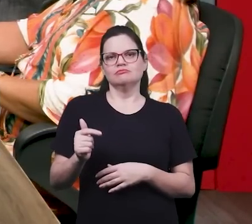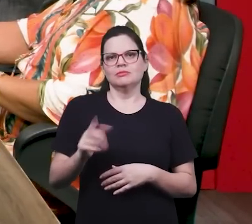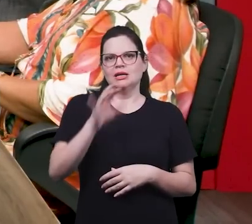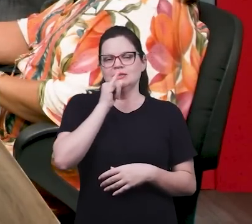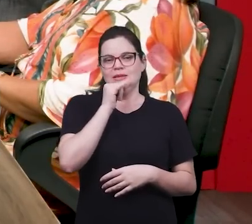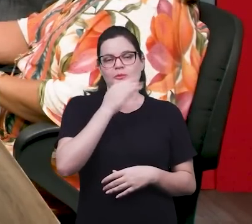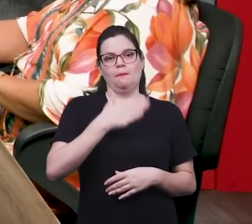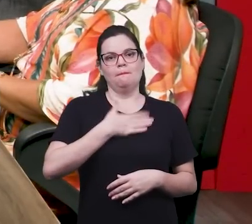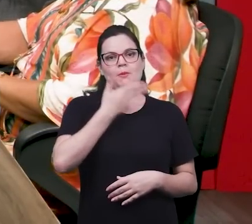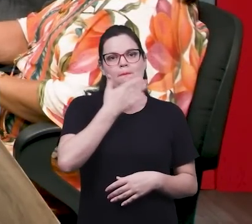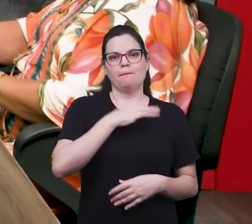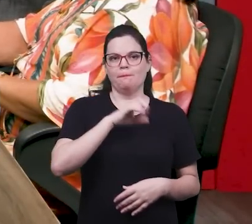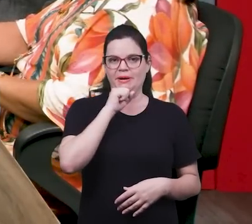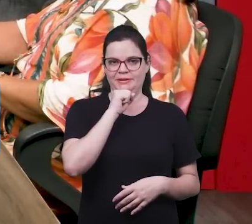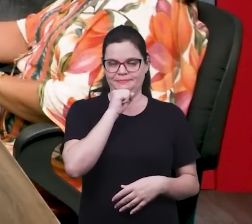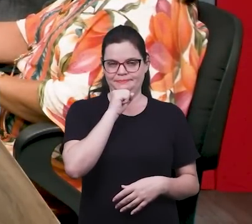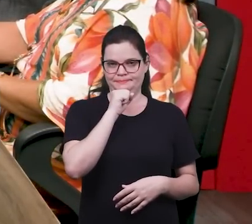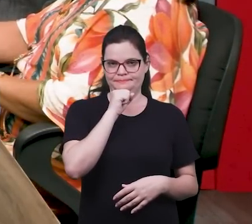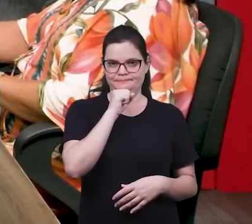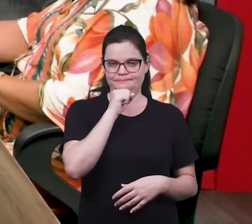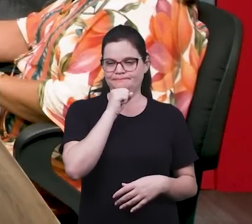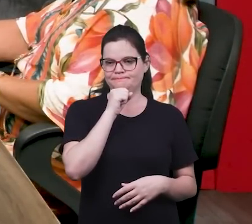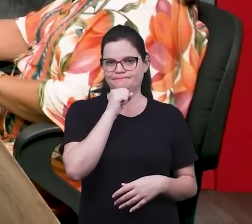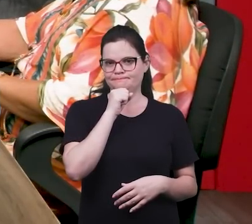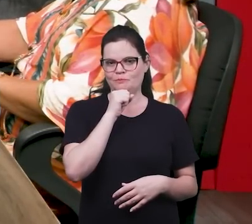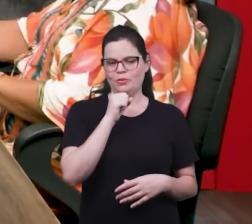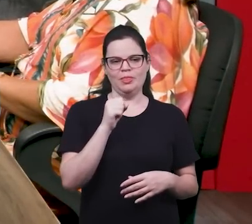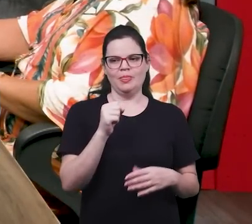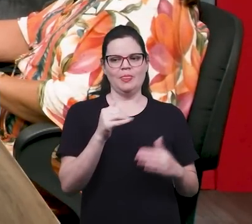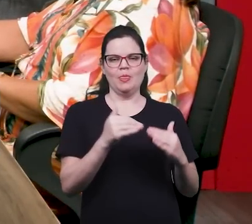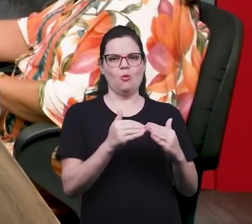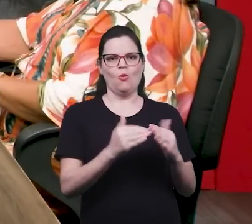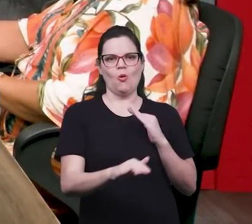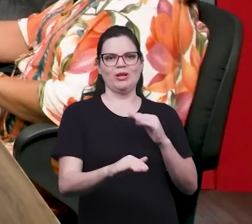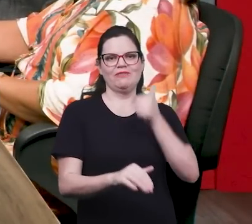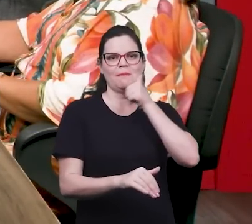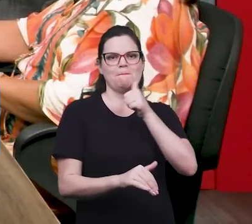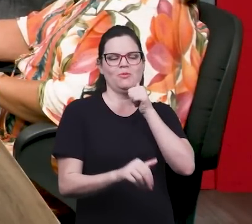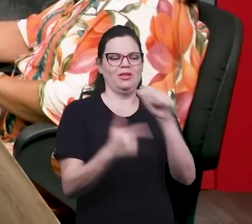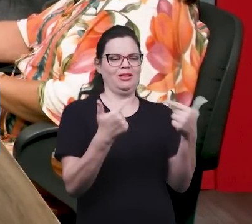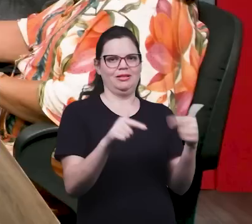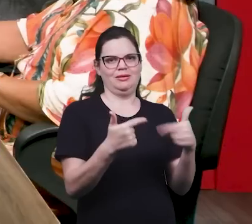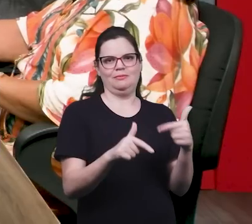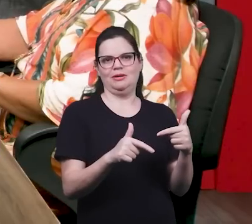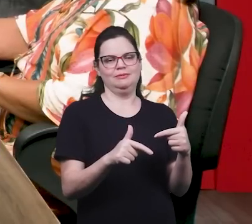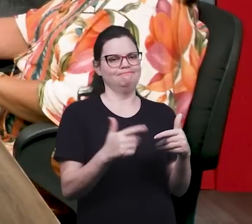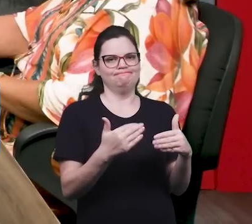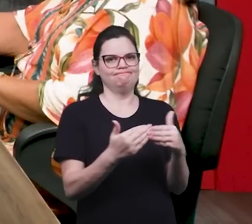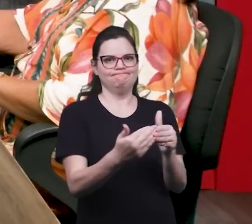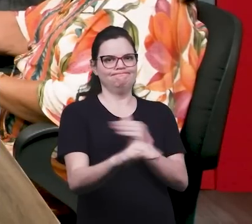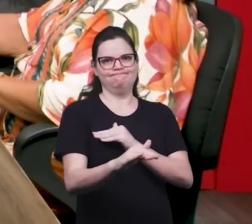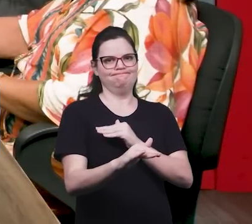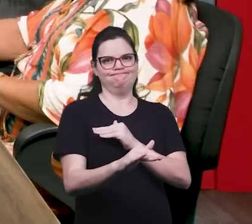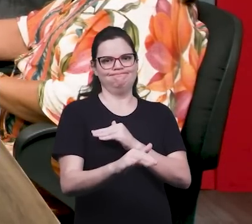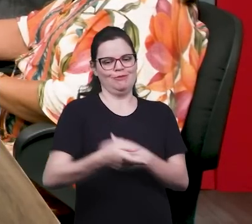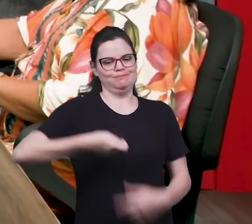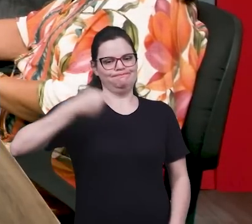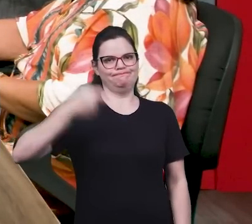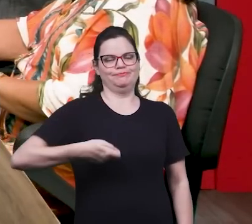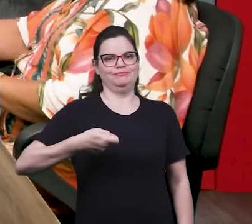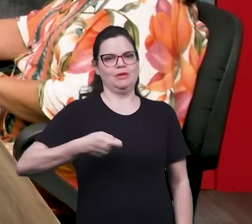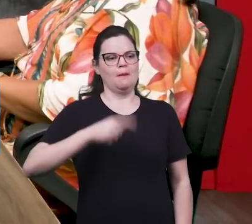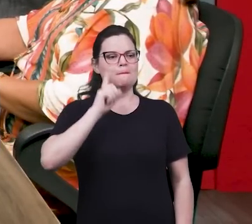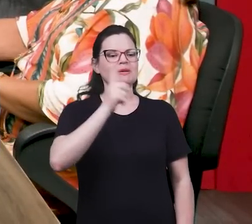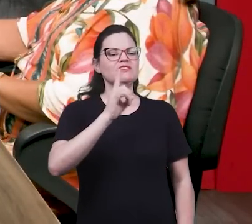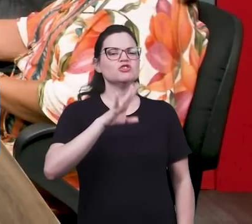Meu pai era assim, contra a mulher trabalhar. Ele achou que se eu terminasse ali o básico mesmo, estava bom,